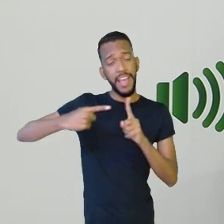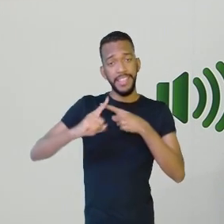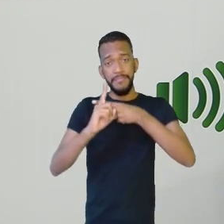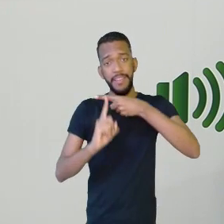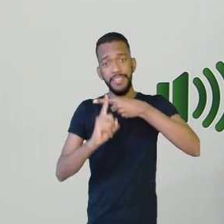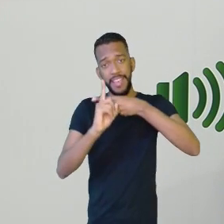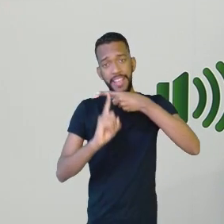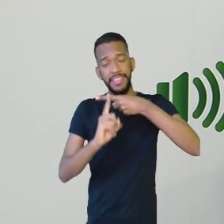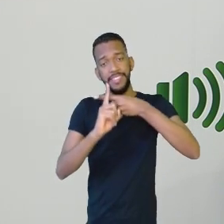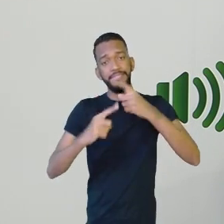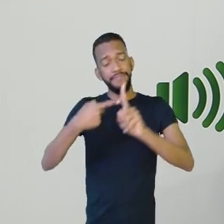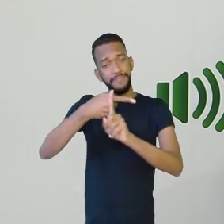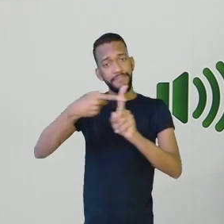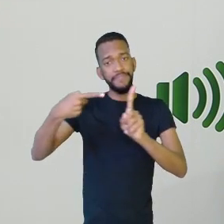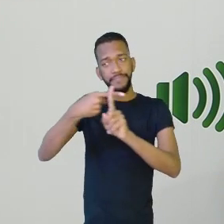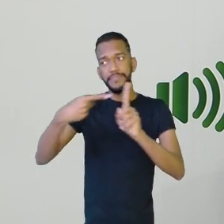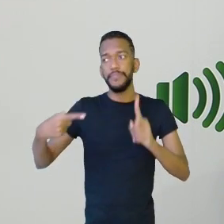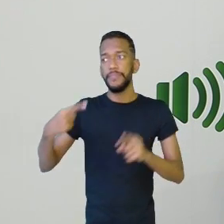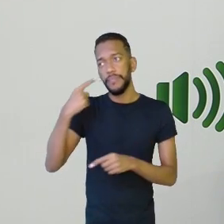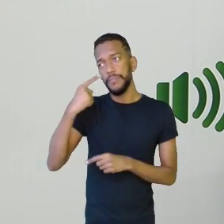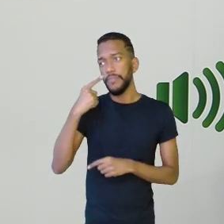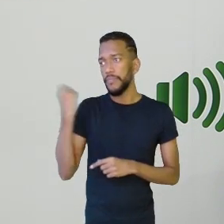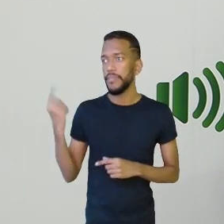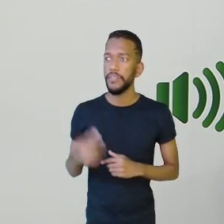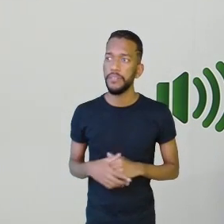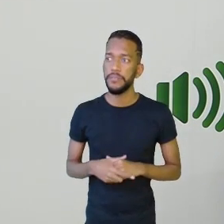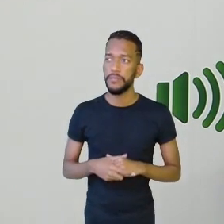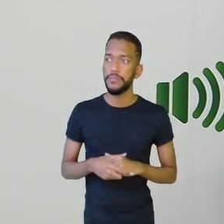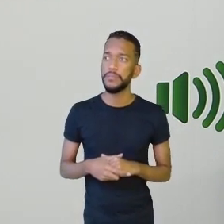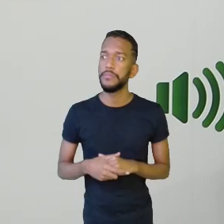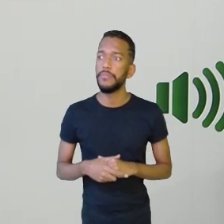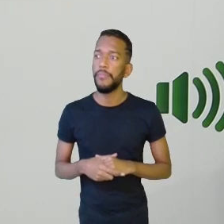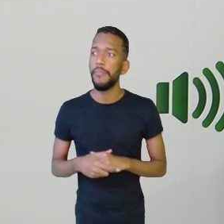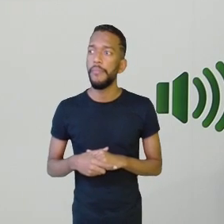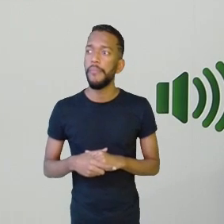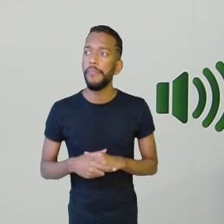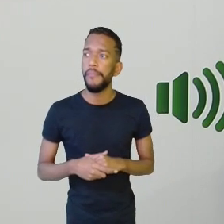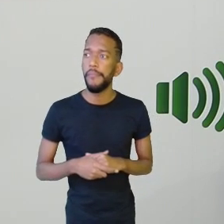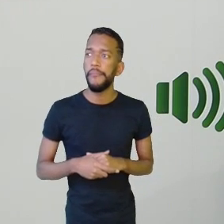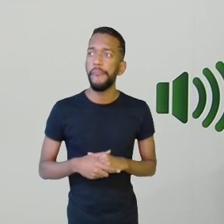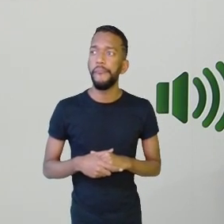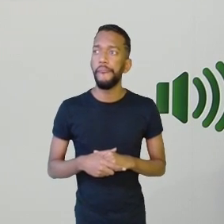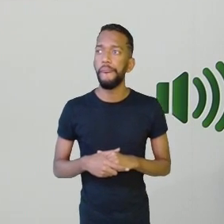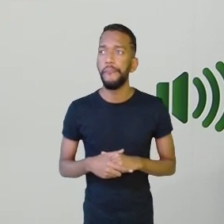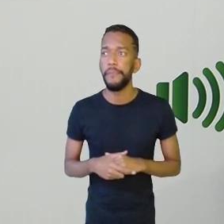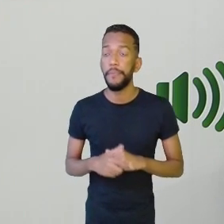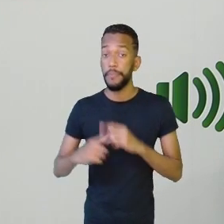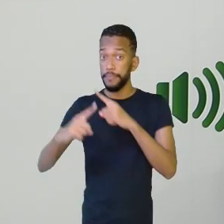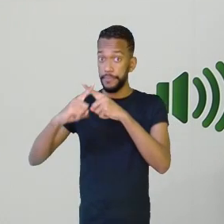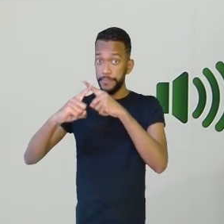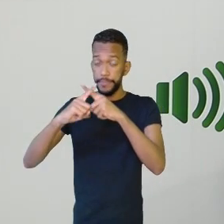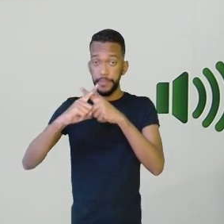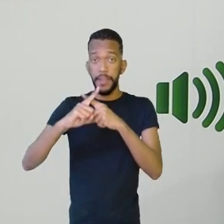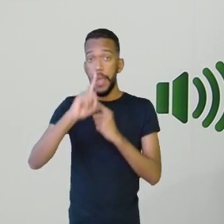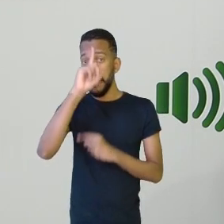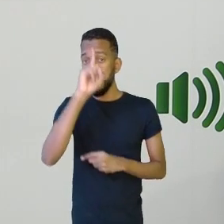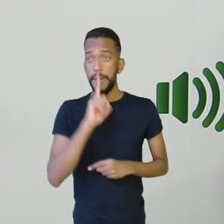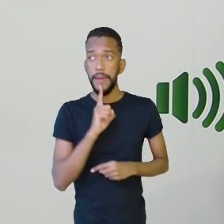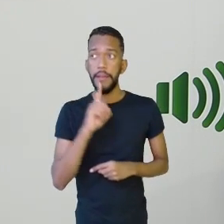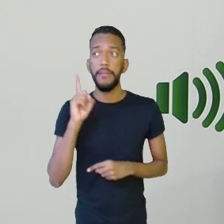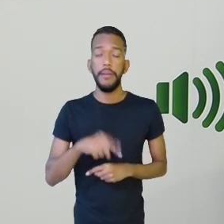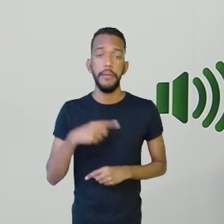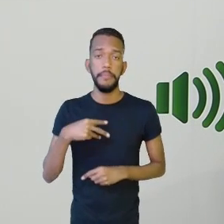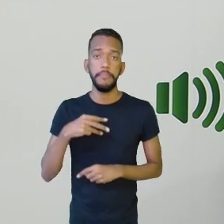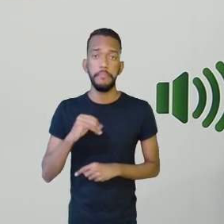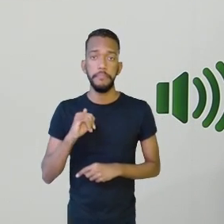10 é 5. Olha só como vai ficar. O xizinho amarelo é